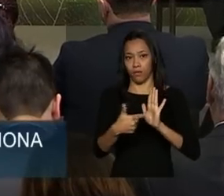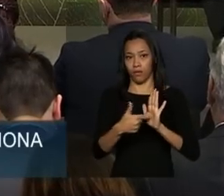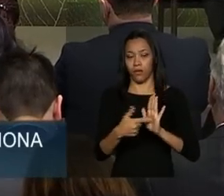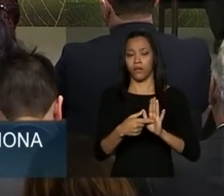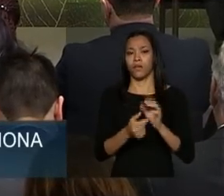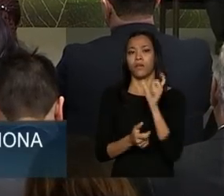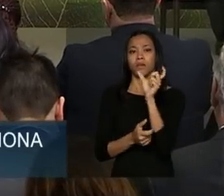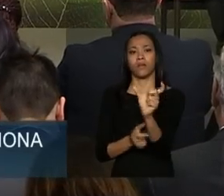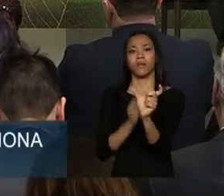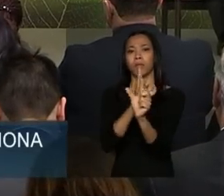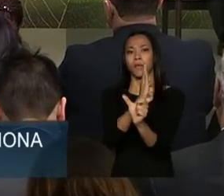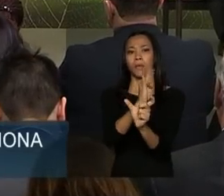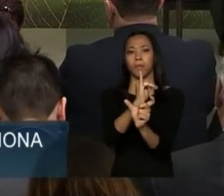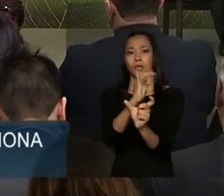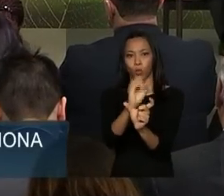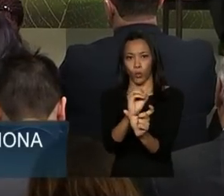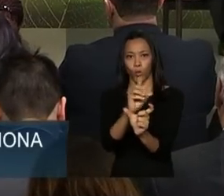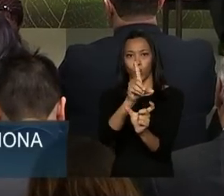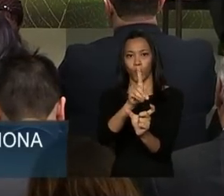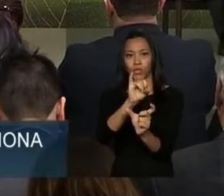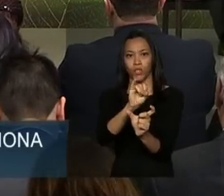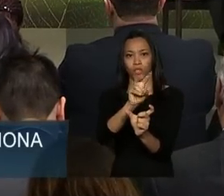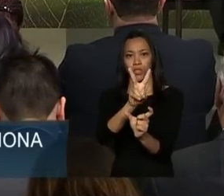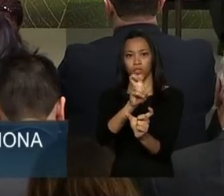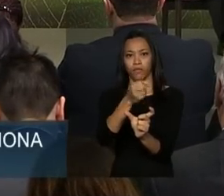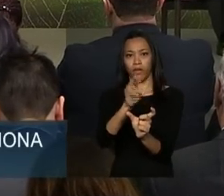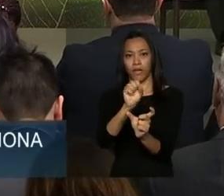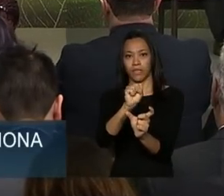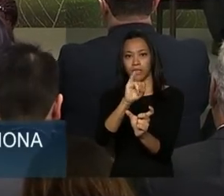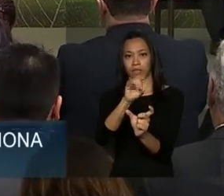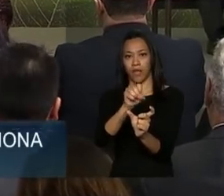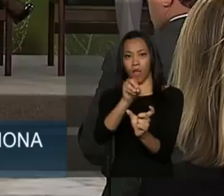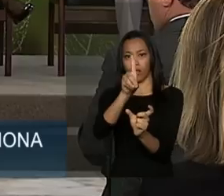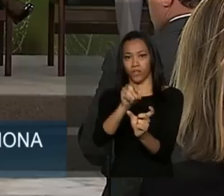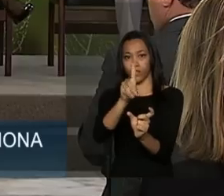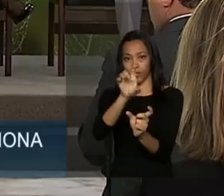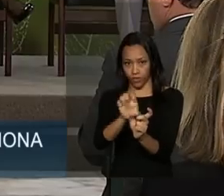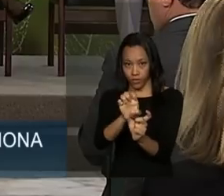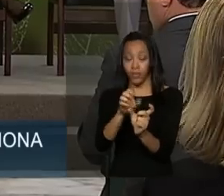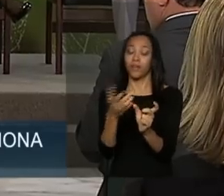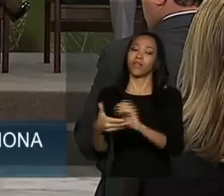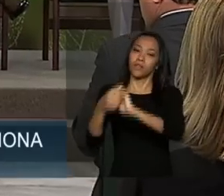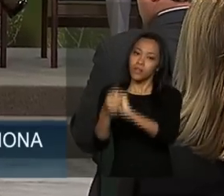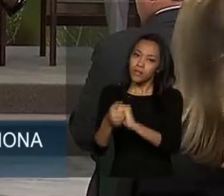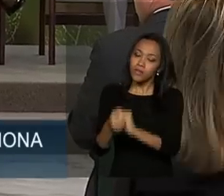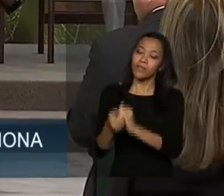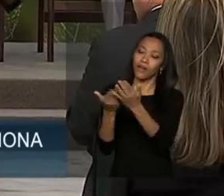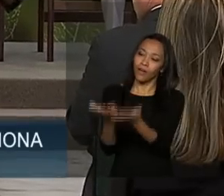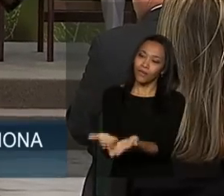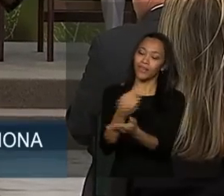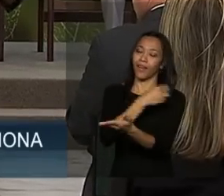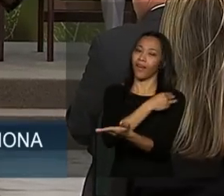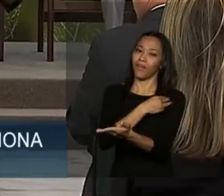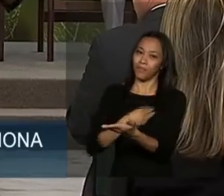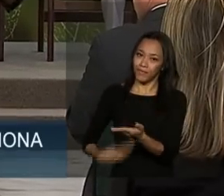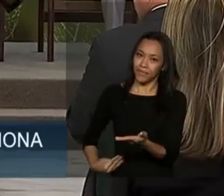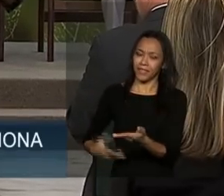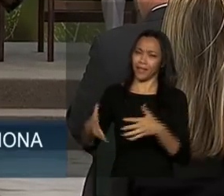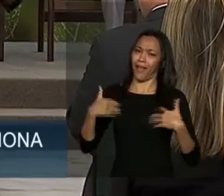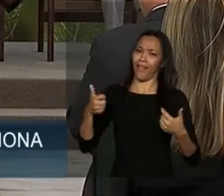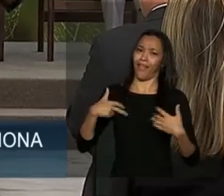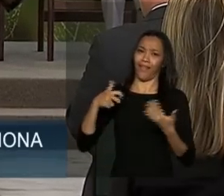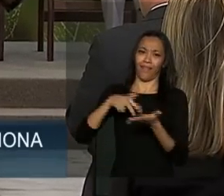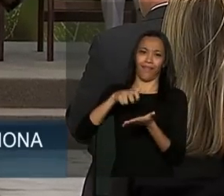biodiversidade. Queria saudar a Isabela Teixeira, nossa ministra do Meio Ambiente, que chegou muito alegre de Berlim.